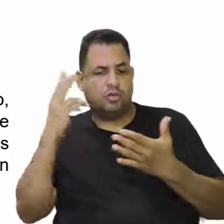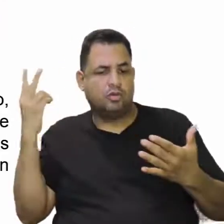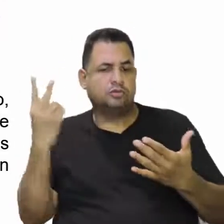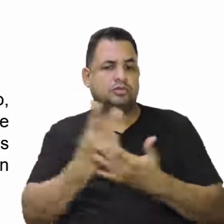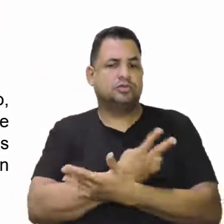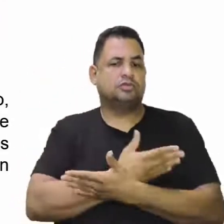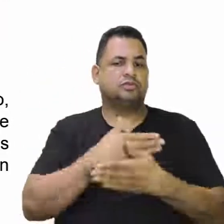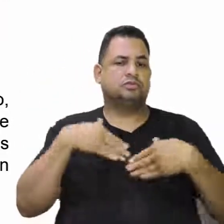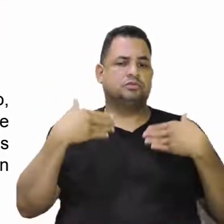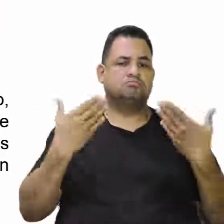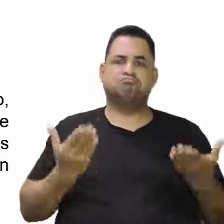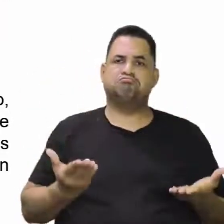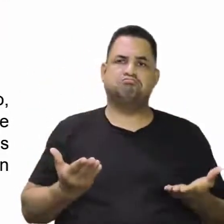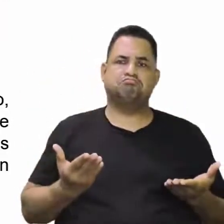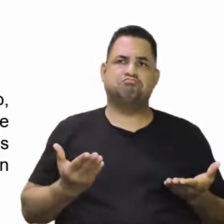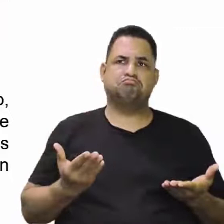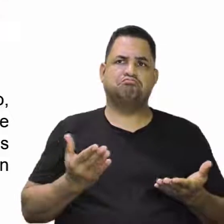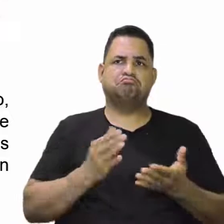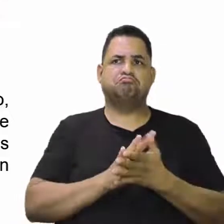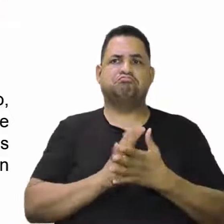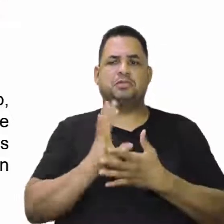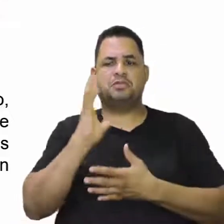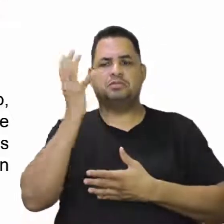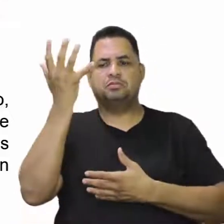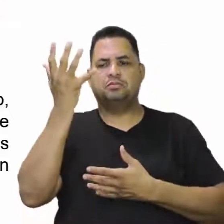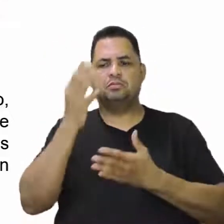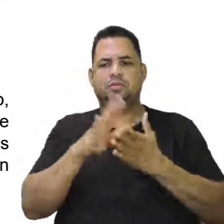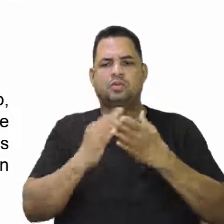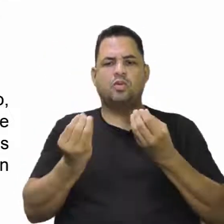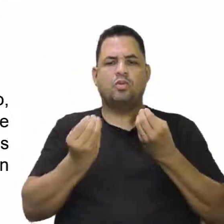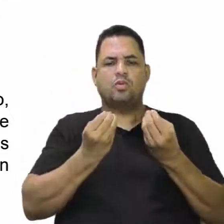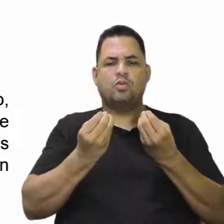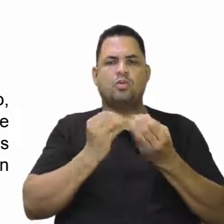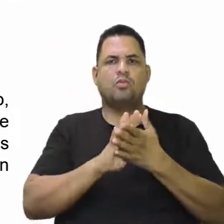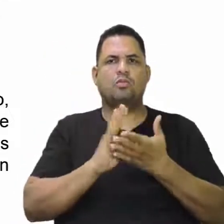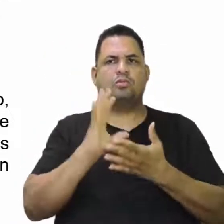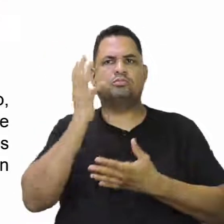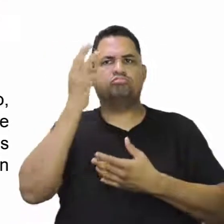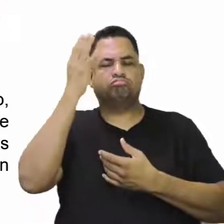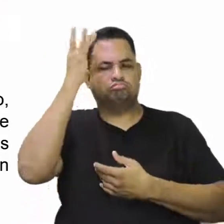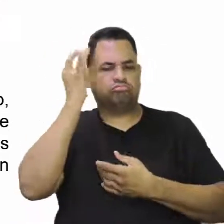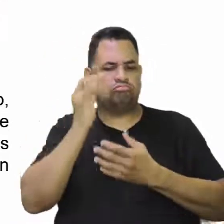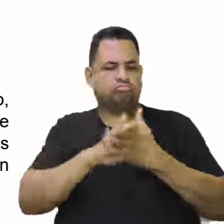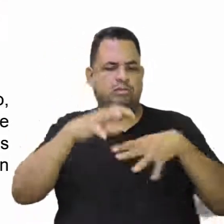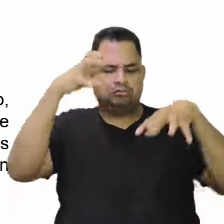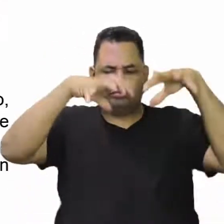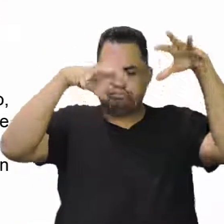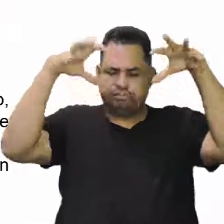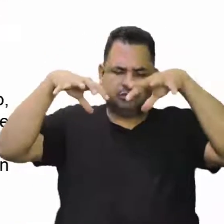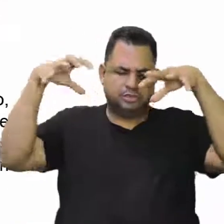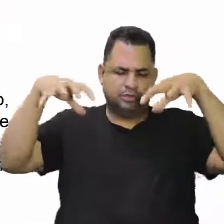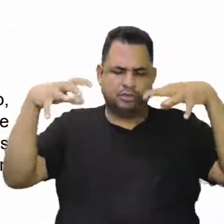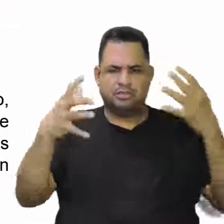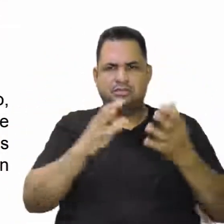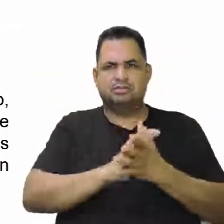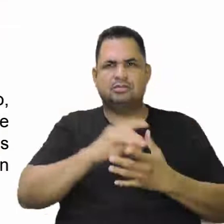relativas ao evento meteorológico, como é que vai ser o clima amanhã, se vai chover muito, se vai ter raios, ou se vai